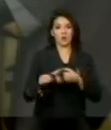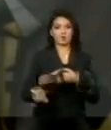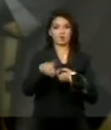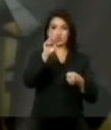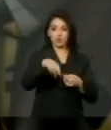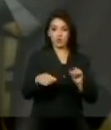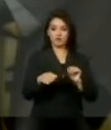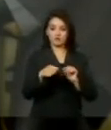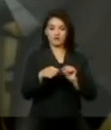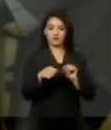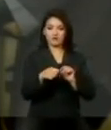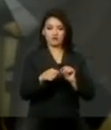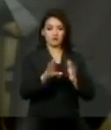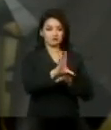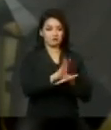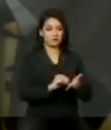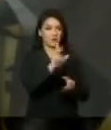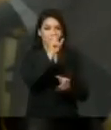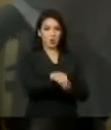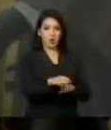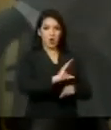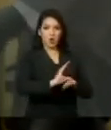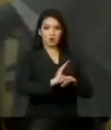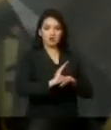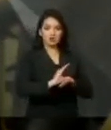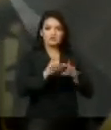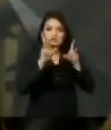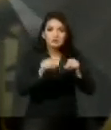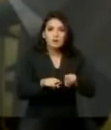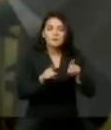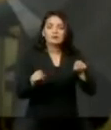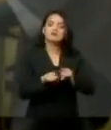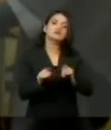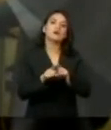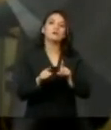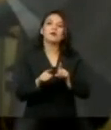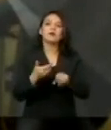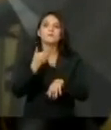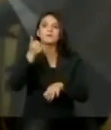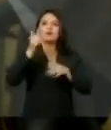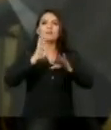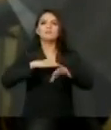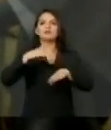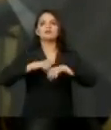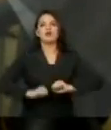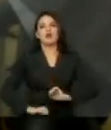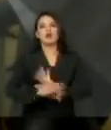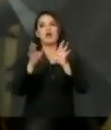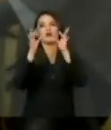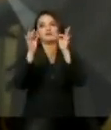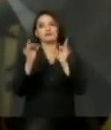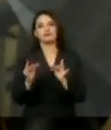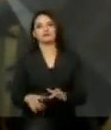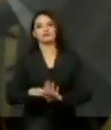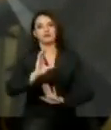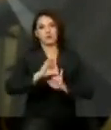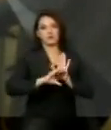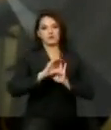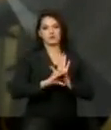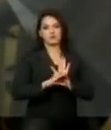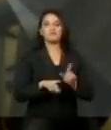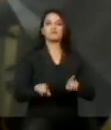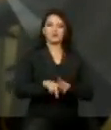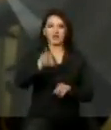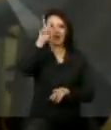constituição não só de modo literal mas avança inclusive na especificidade desta definição isso nos fez recordar o início